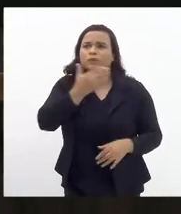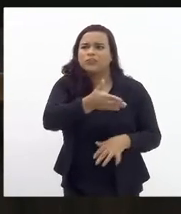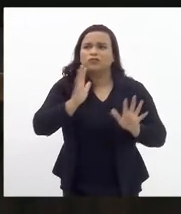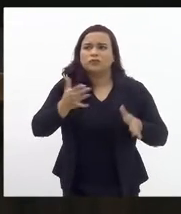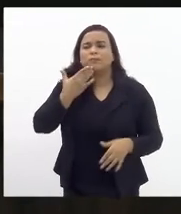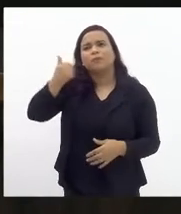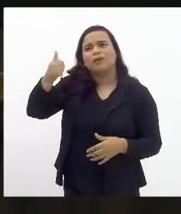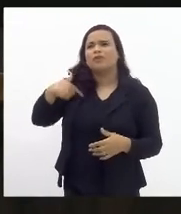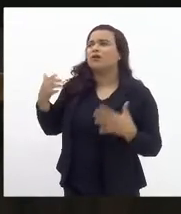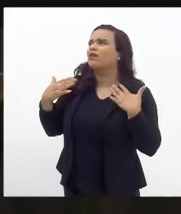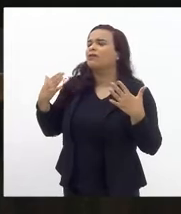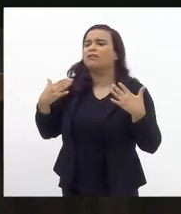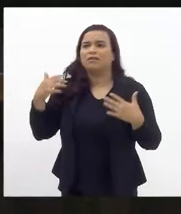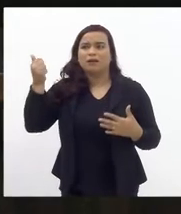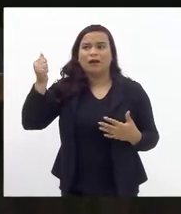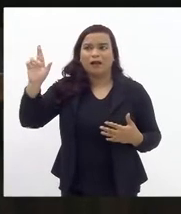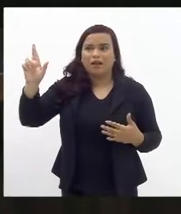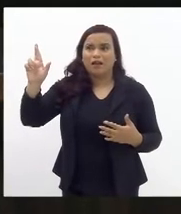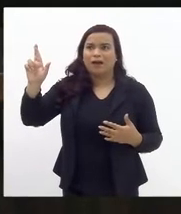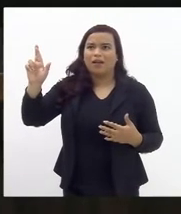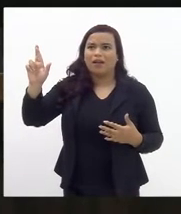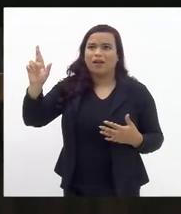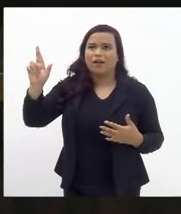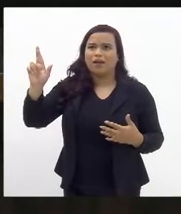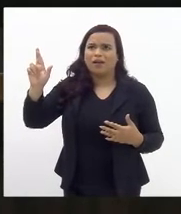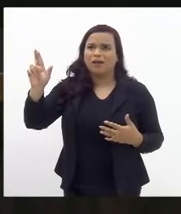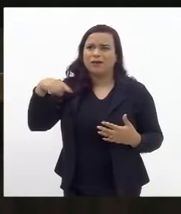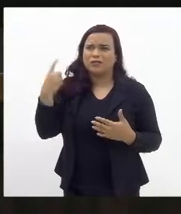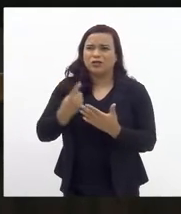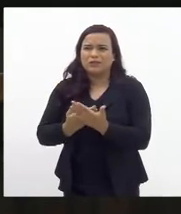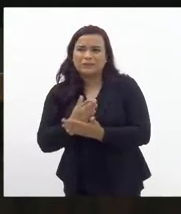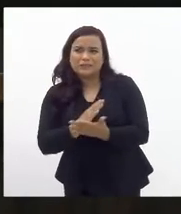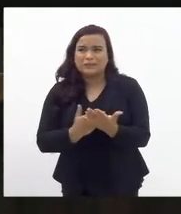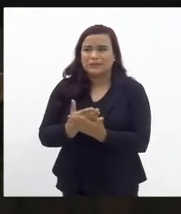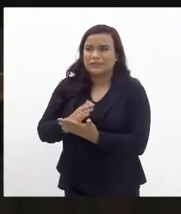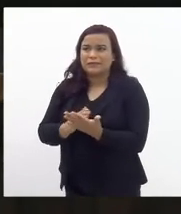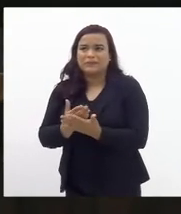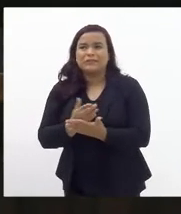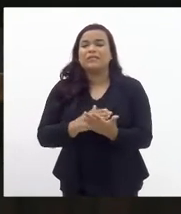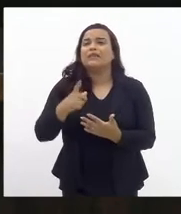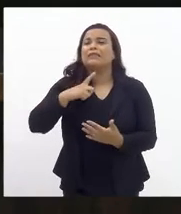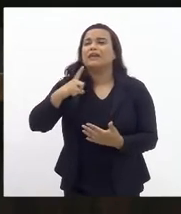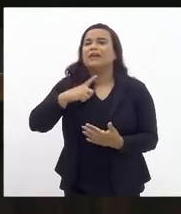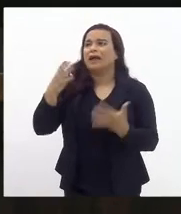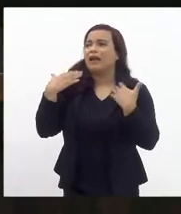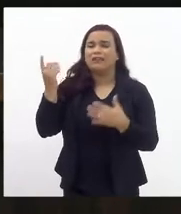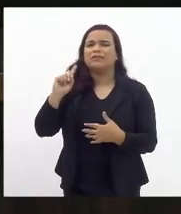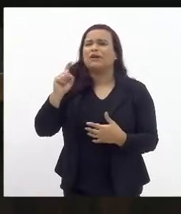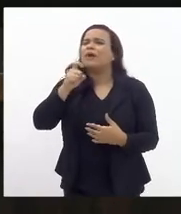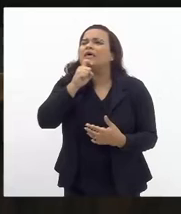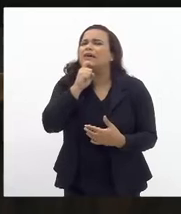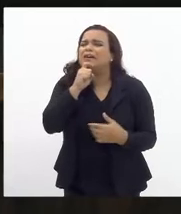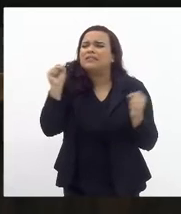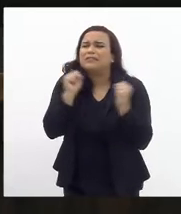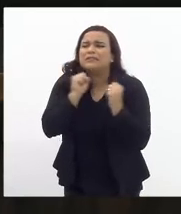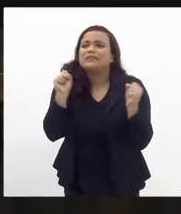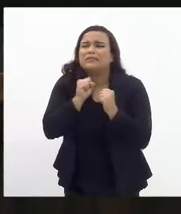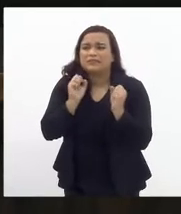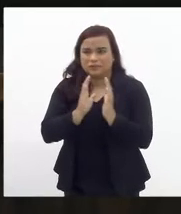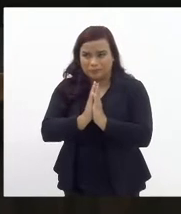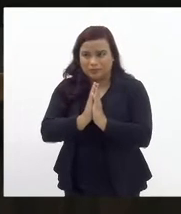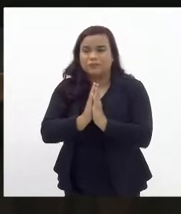melhorar. A temperatura está muito desconfortável, gelado demais. Eu pediria,